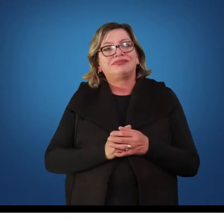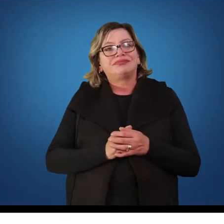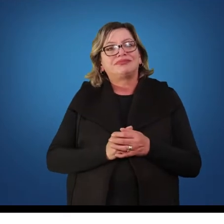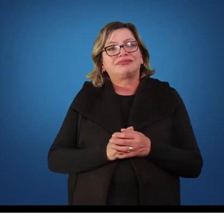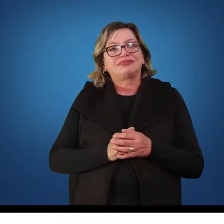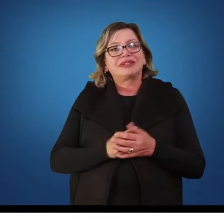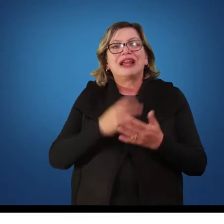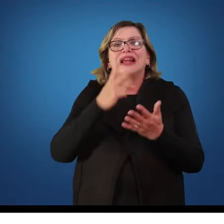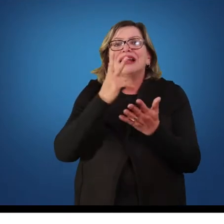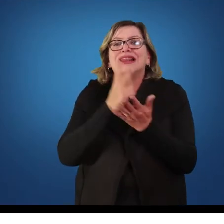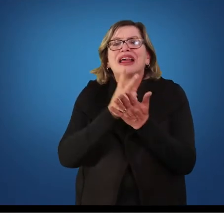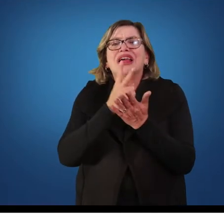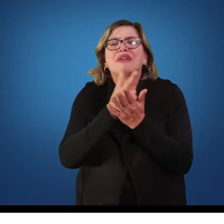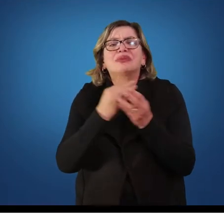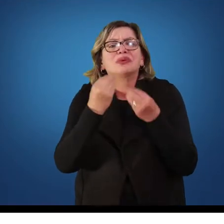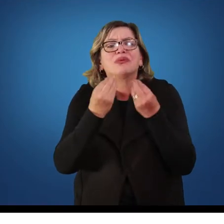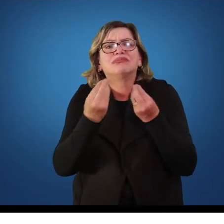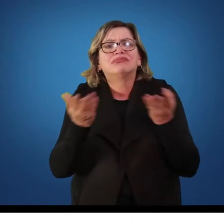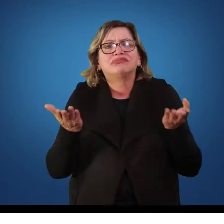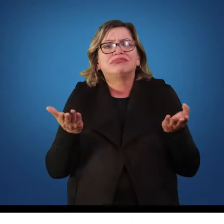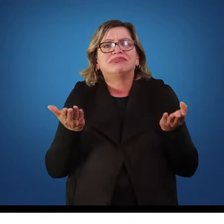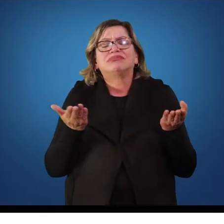sempre como